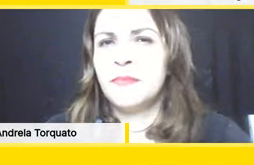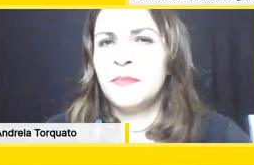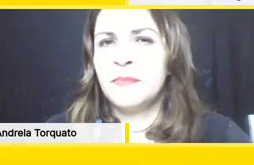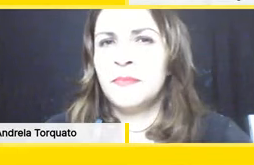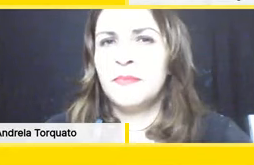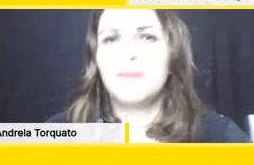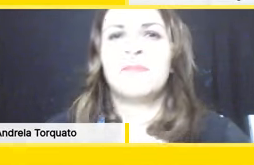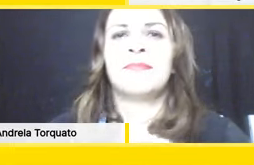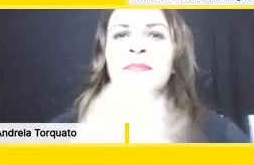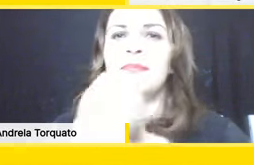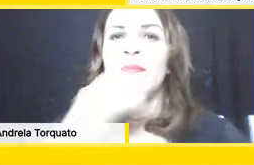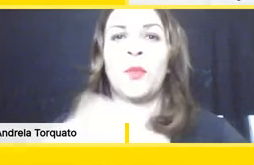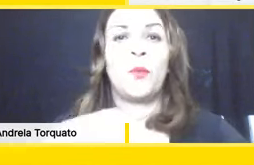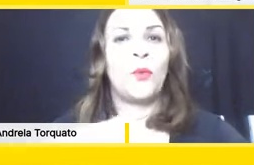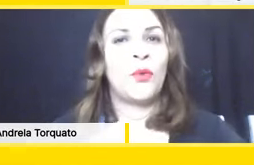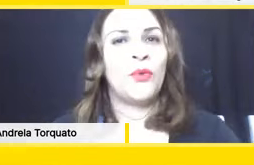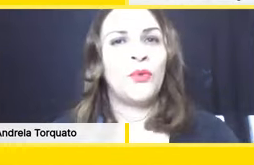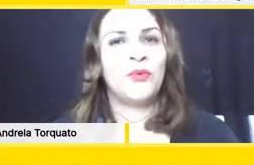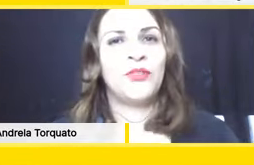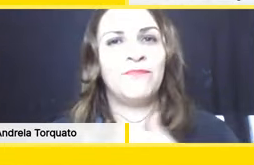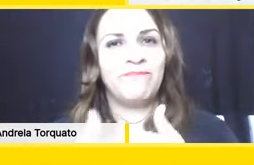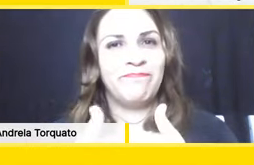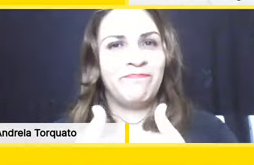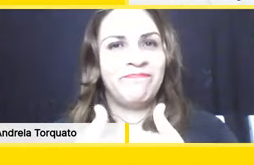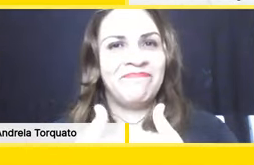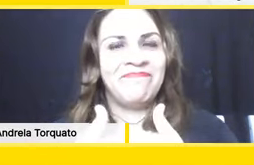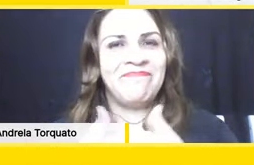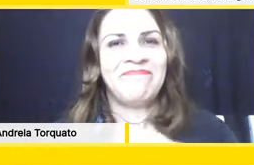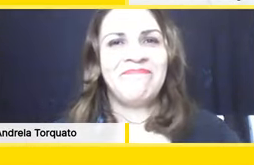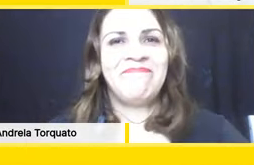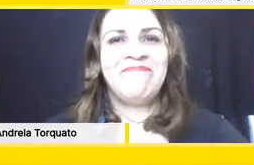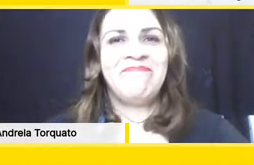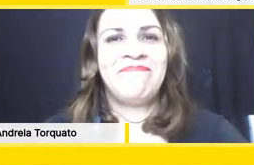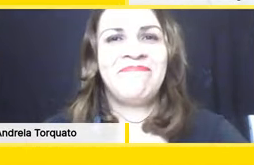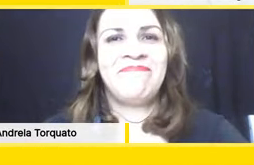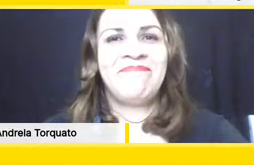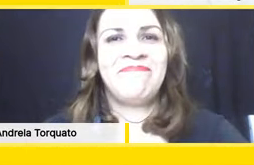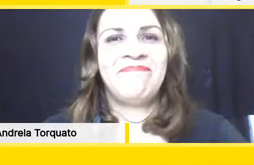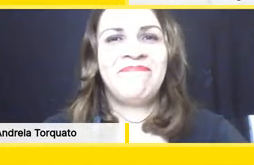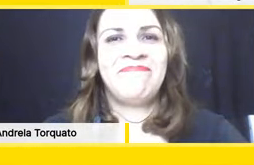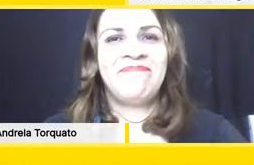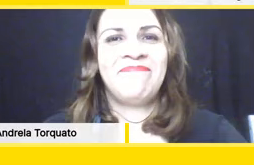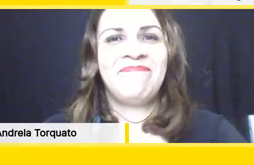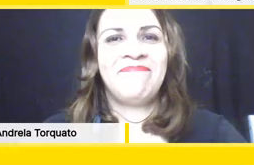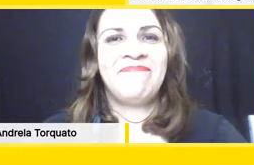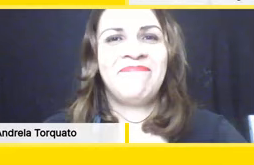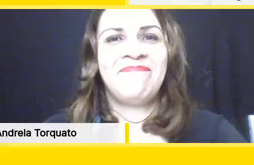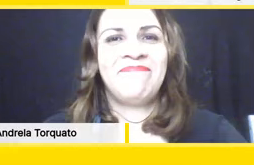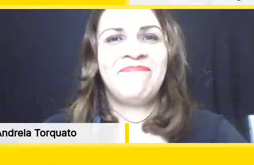Boa noite. Boa noite. Boa noite, Andréa.